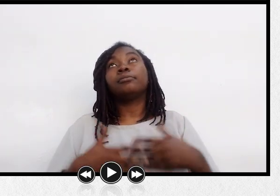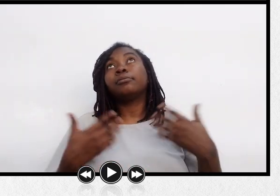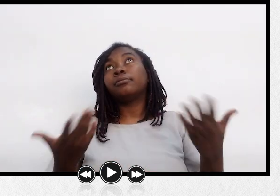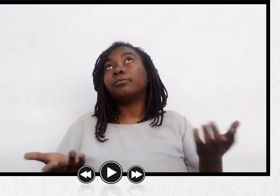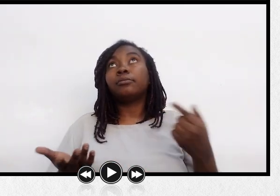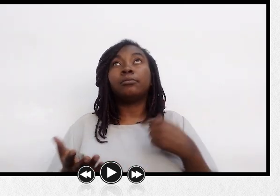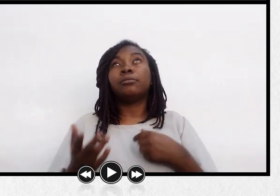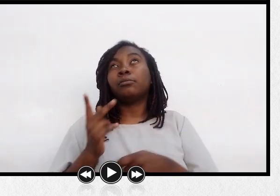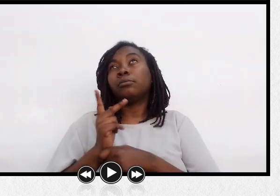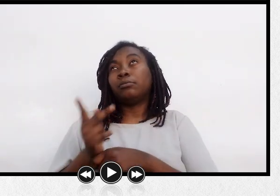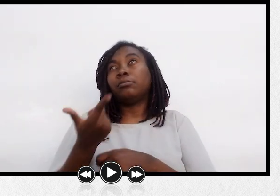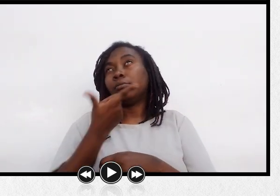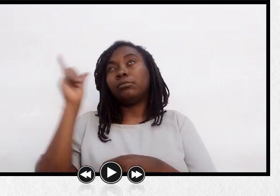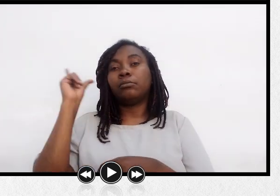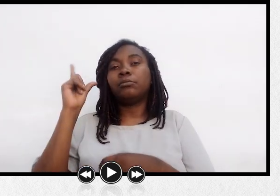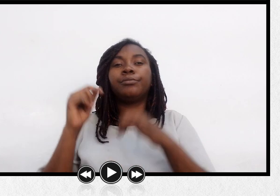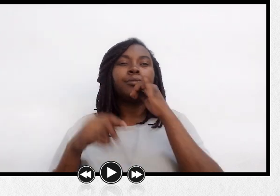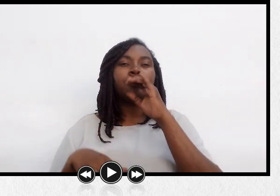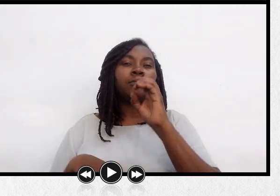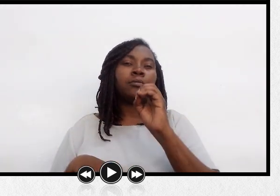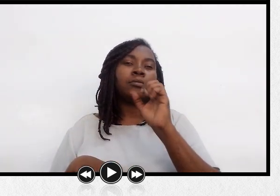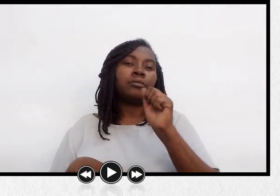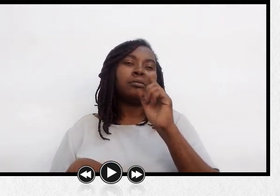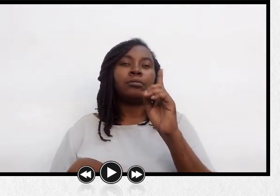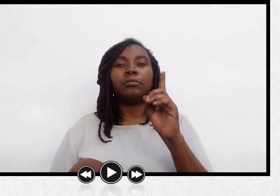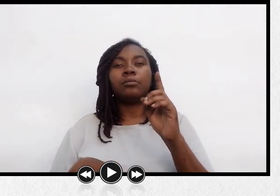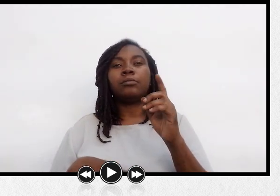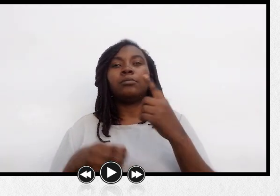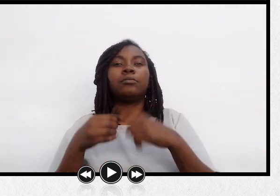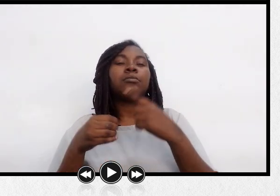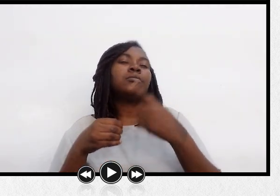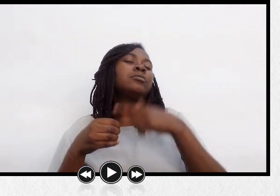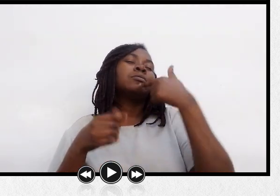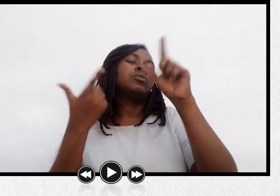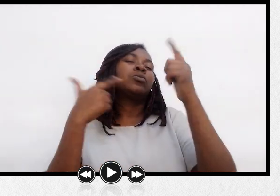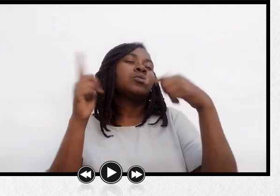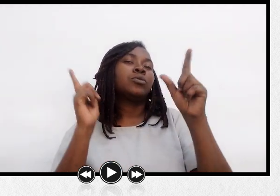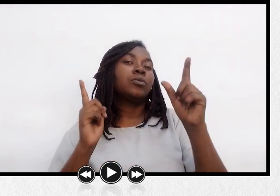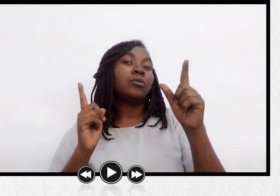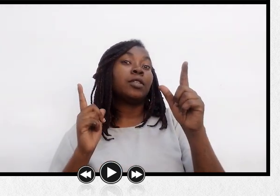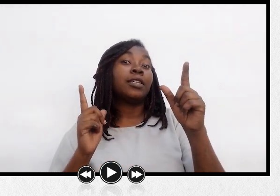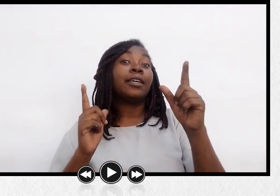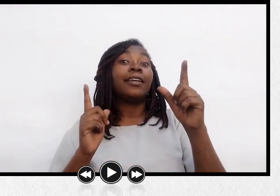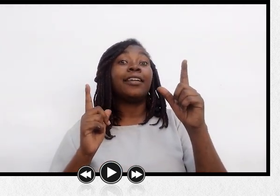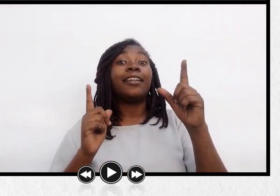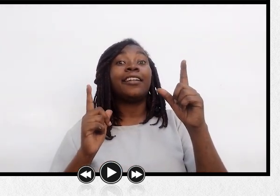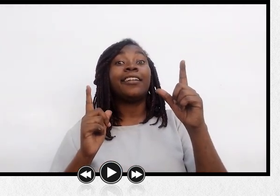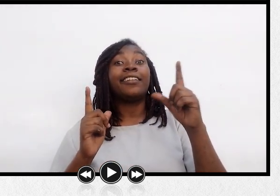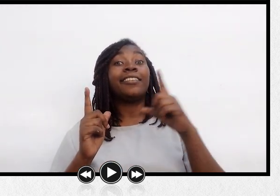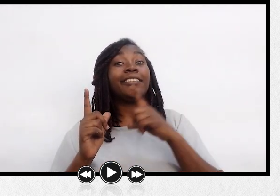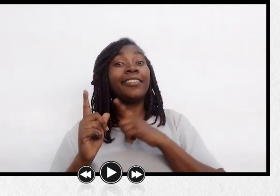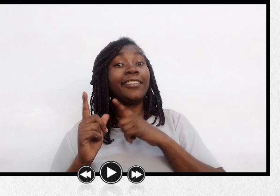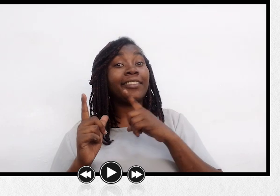de uma outra OAB, por exemplo, a OAB de São Roque, de Biúna, de Mairim, tem ações, porque você tem